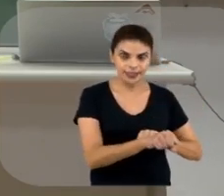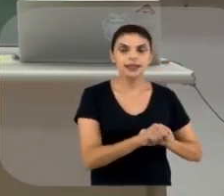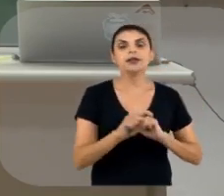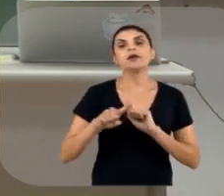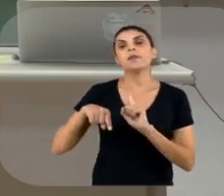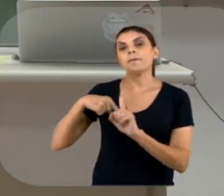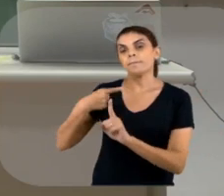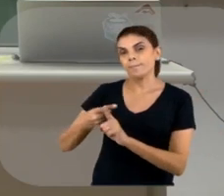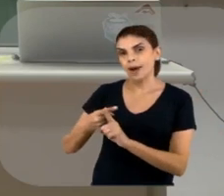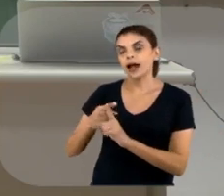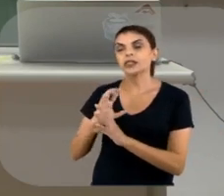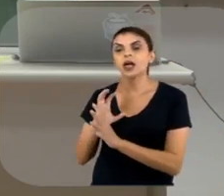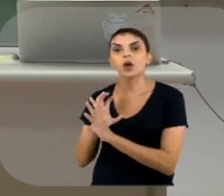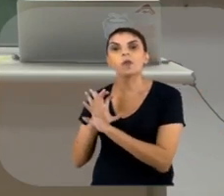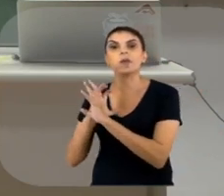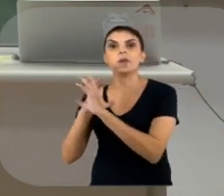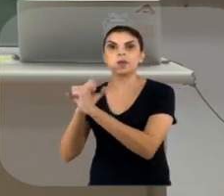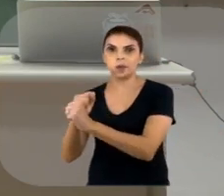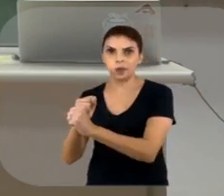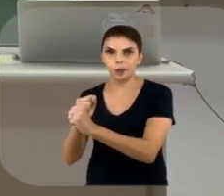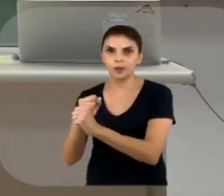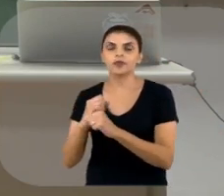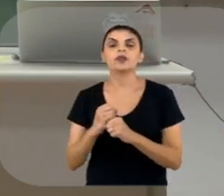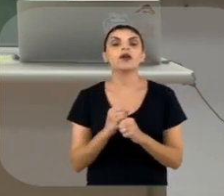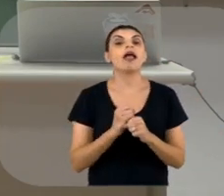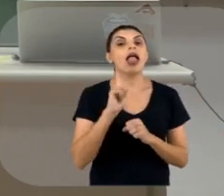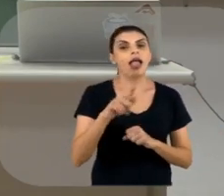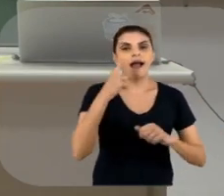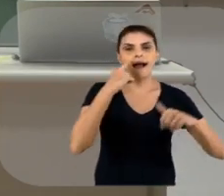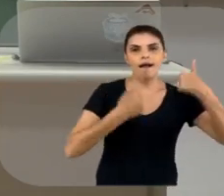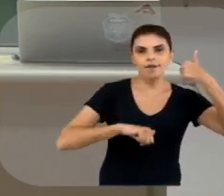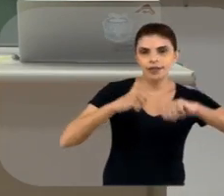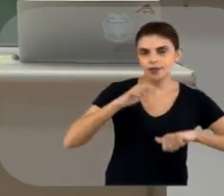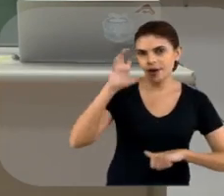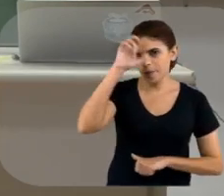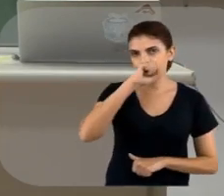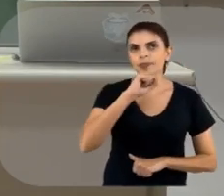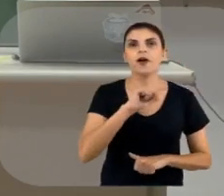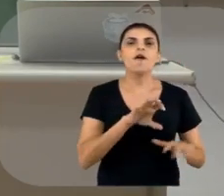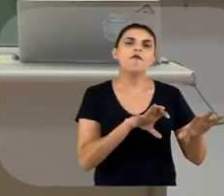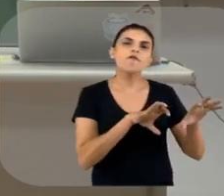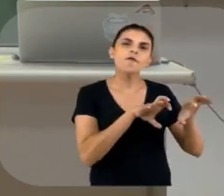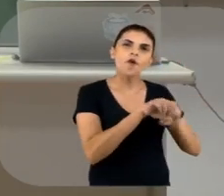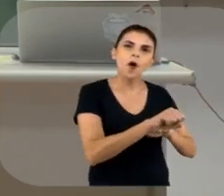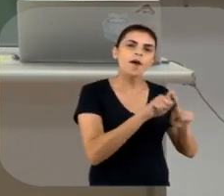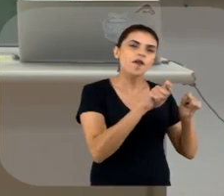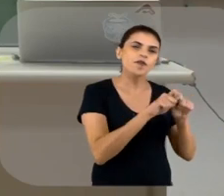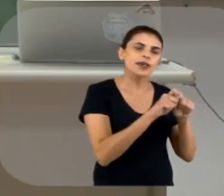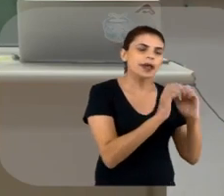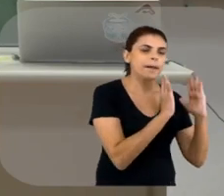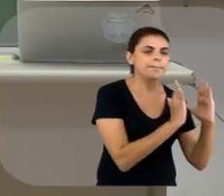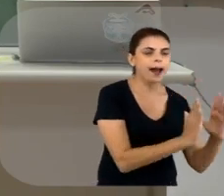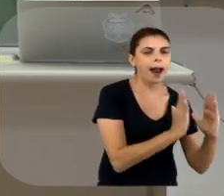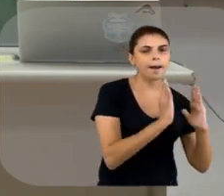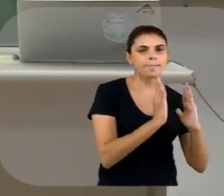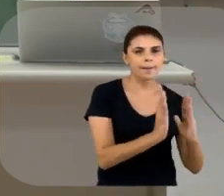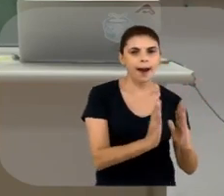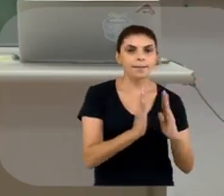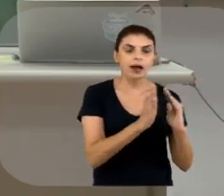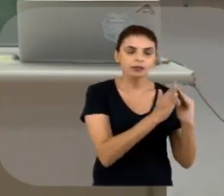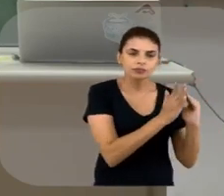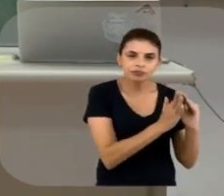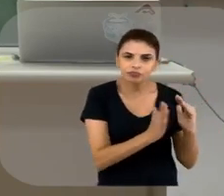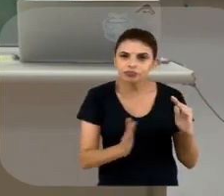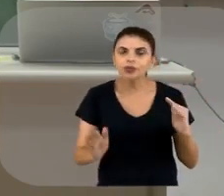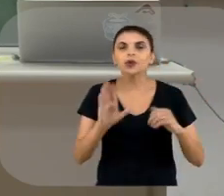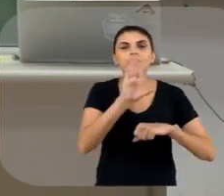que é a avaliação formativa e a avaliação somativa. A avaliação formativa é aquela que a gente vai fazendo, idealmente,